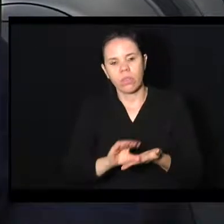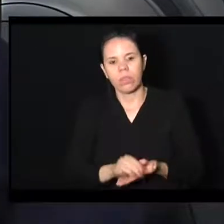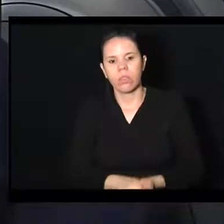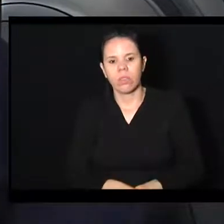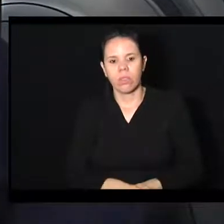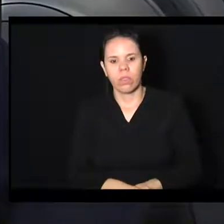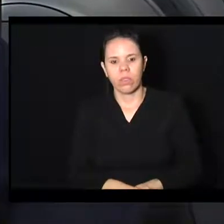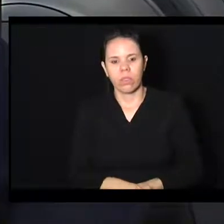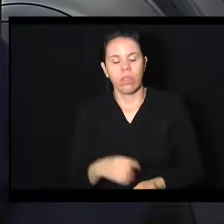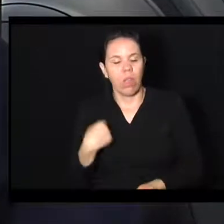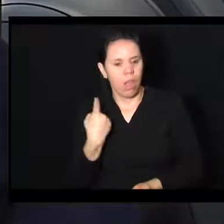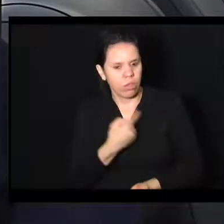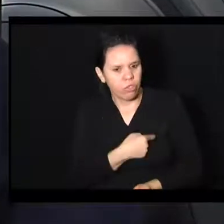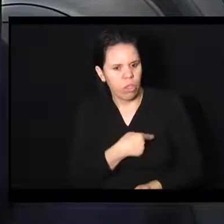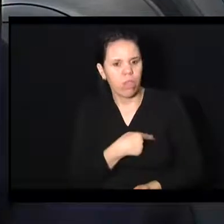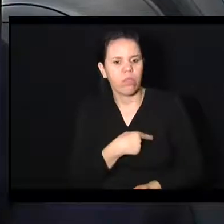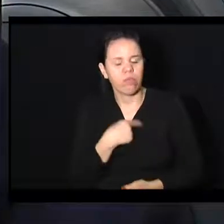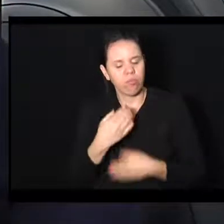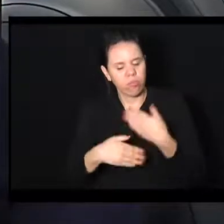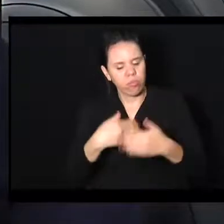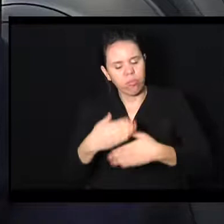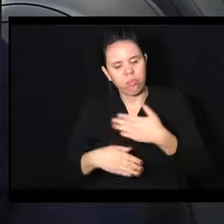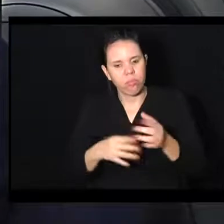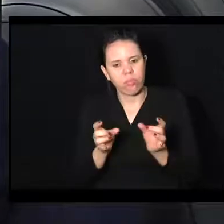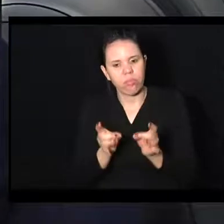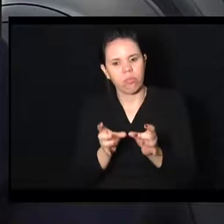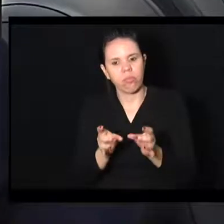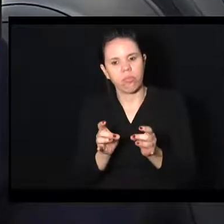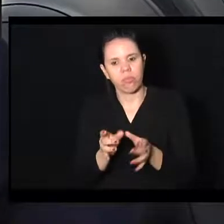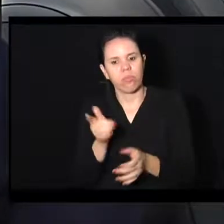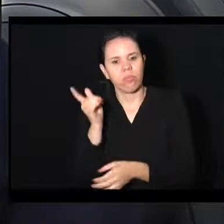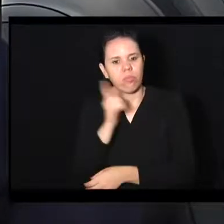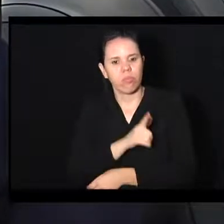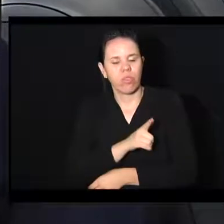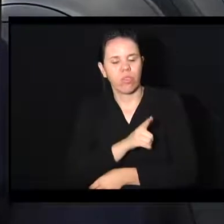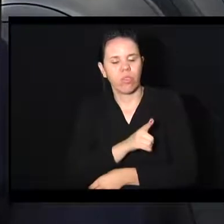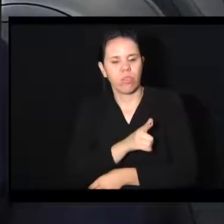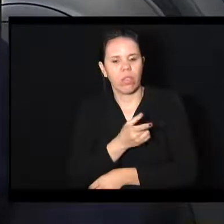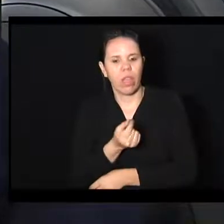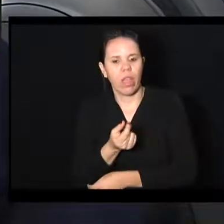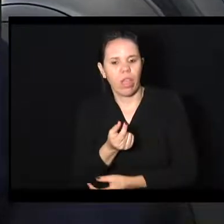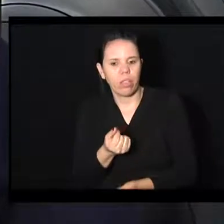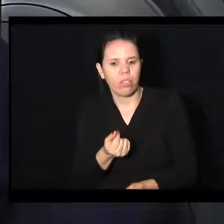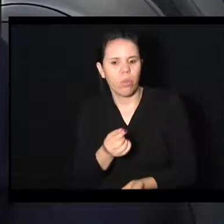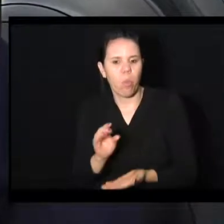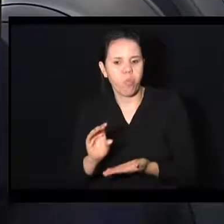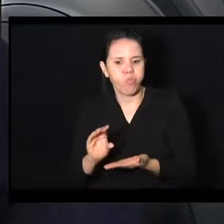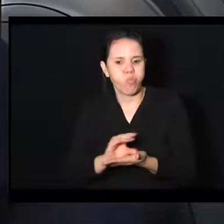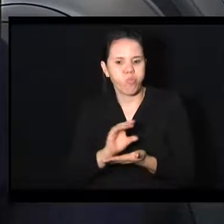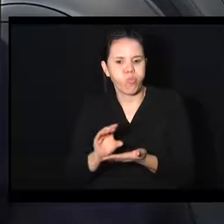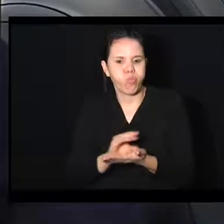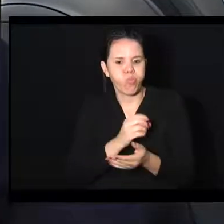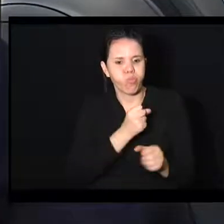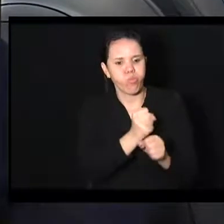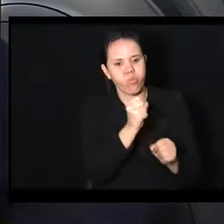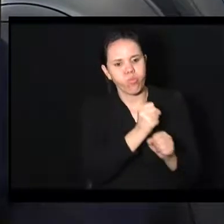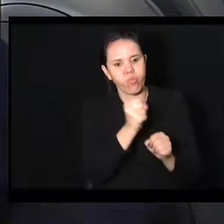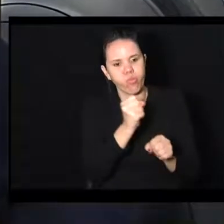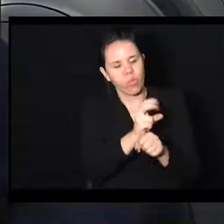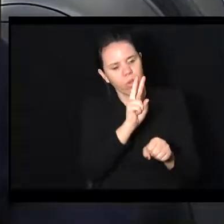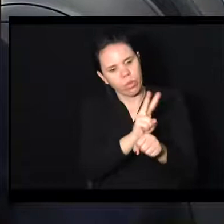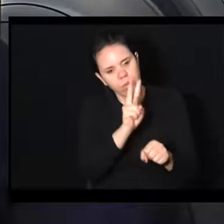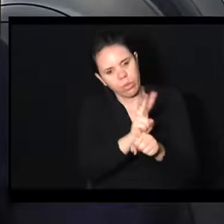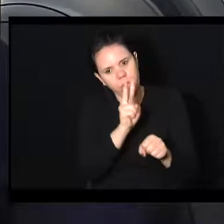a gente procedendo às vendas, consegue o dinheiro para o restauro e a manutenção